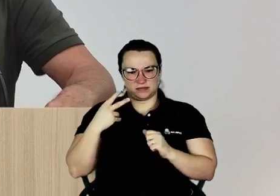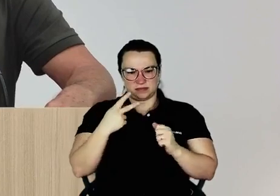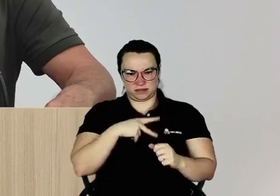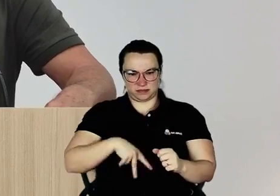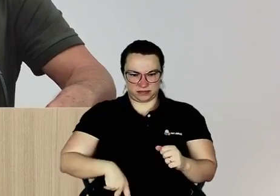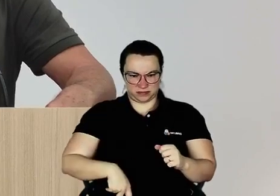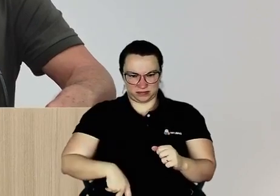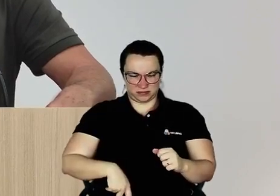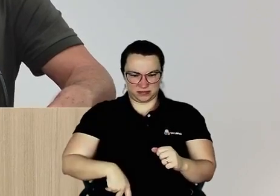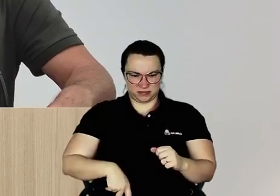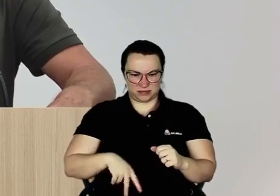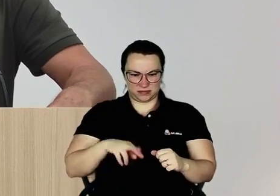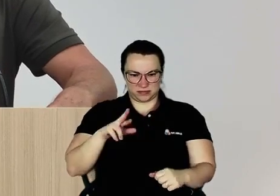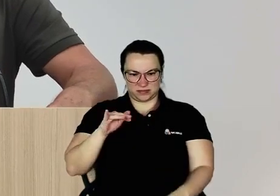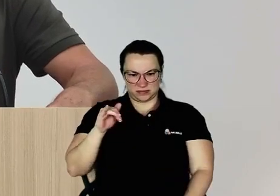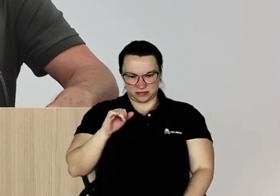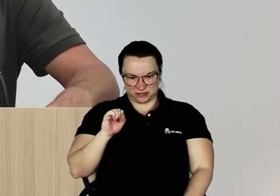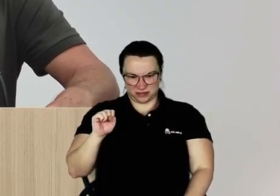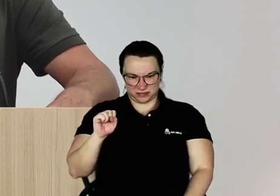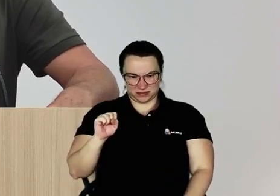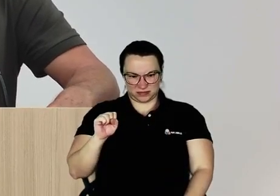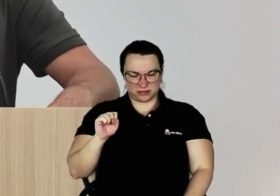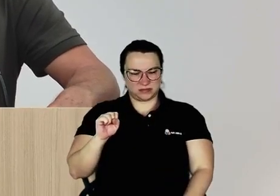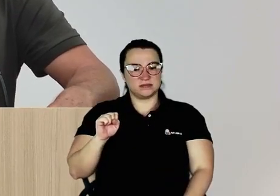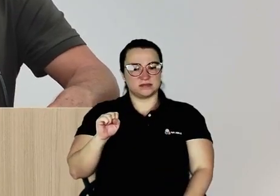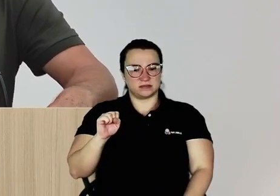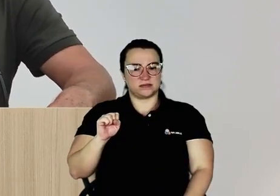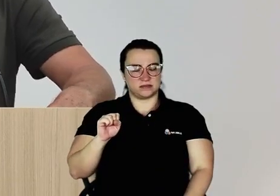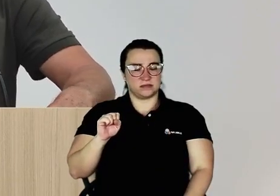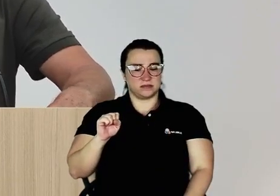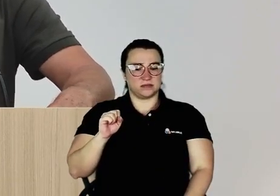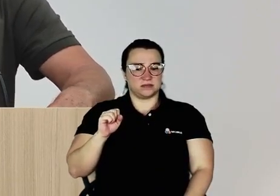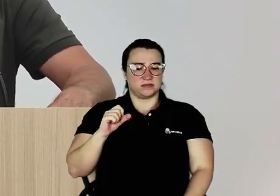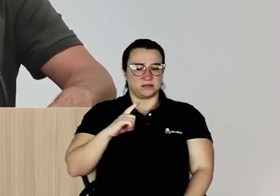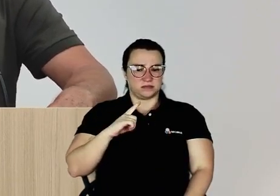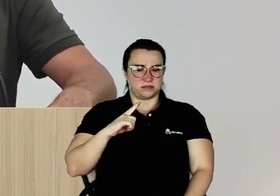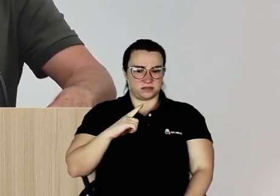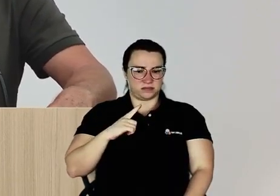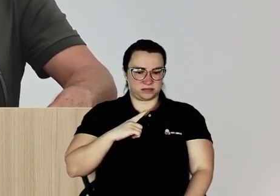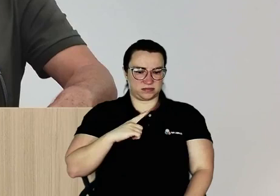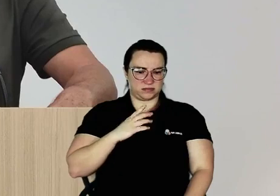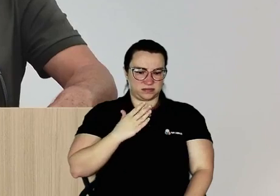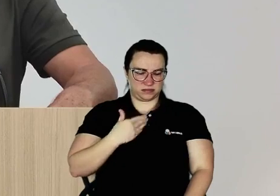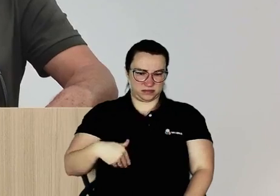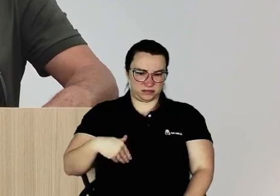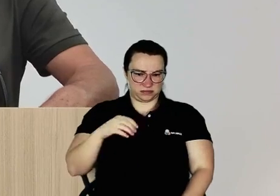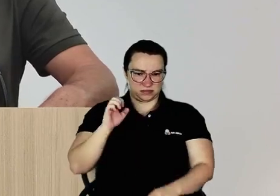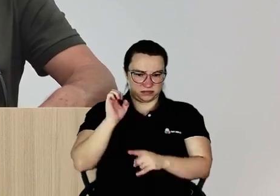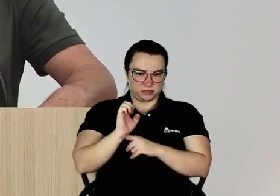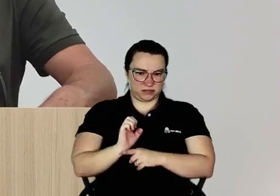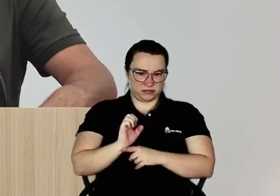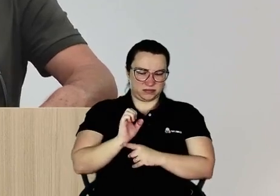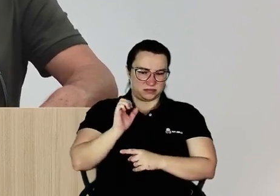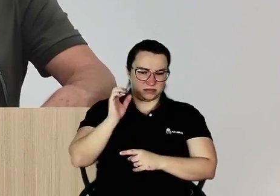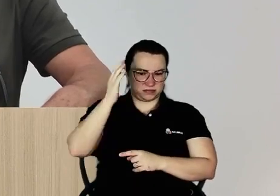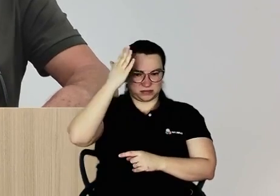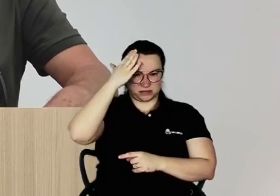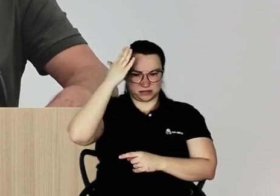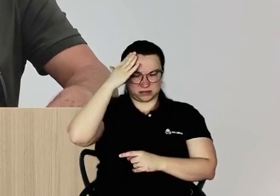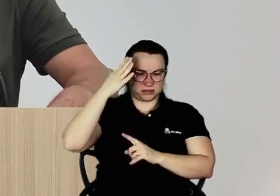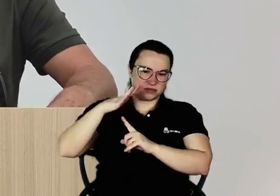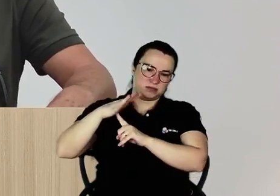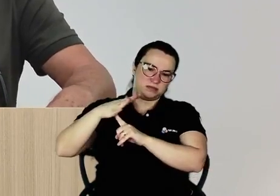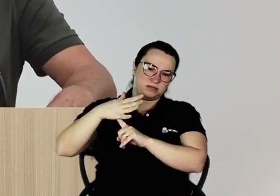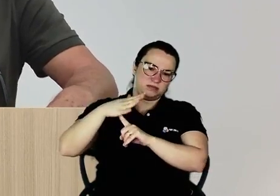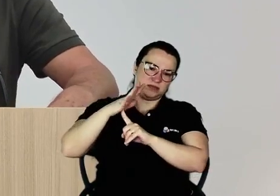o qual o governador do estado do Paraná fez um merchan lá, Giovanni, com um helicóptero muito bonito, no valor de